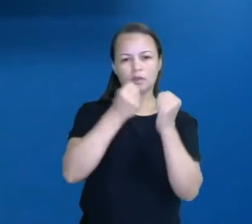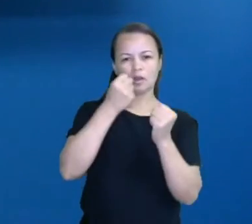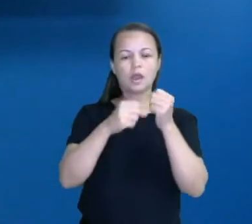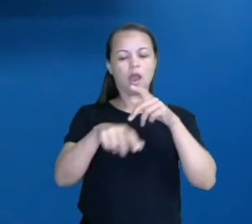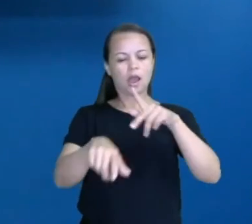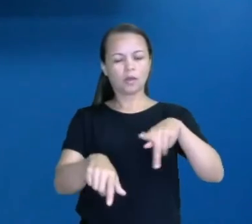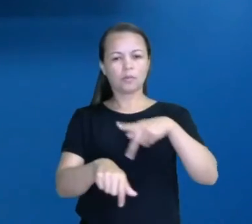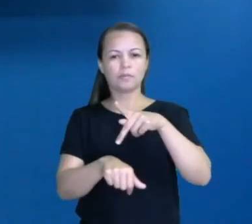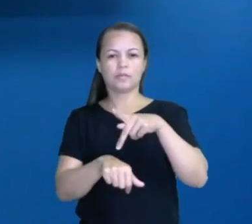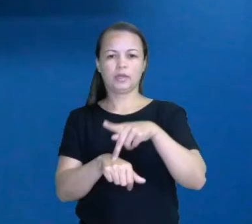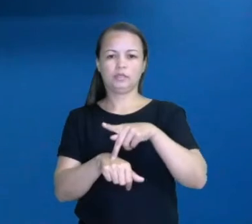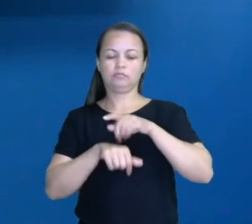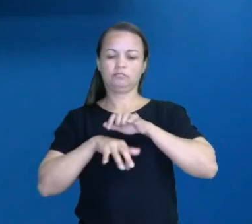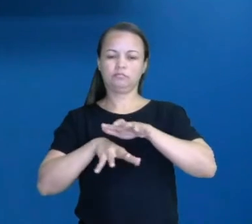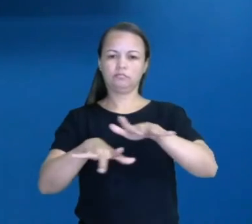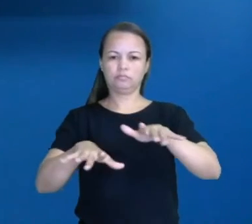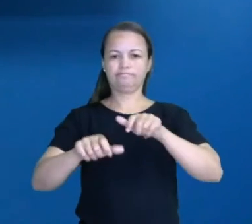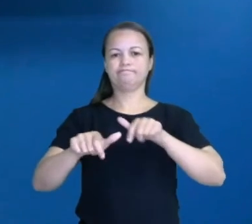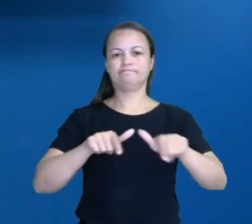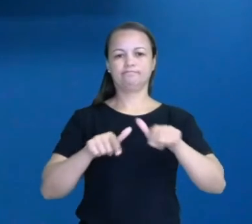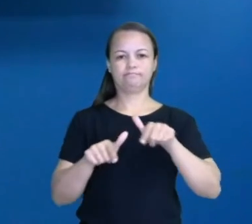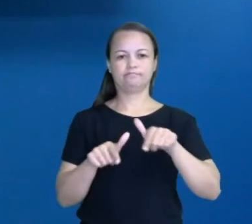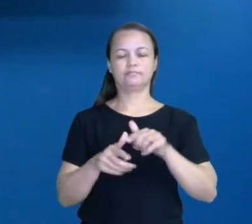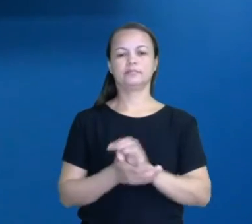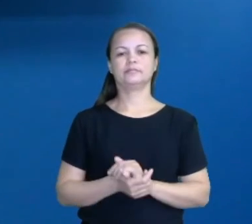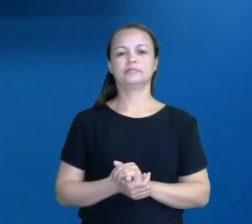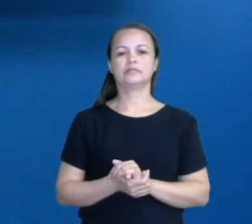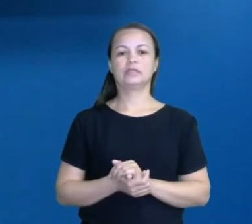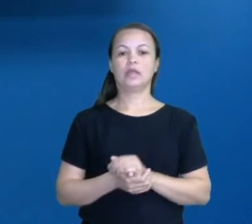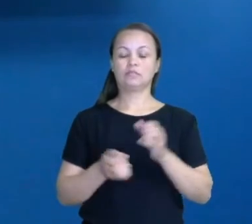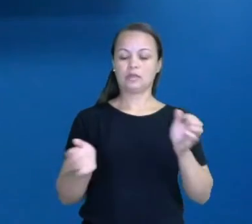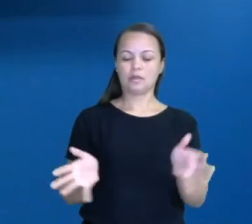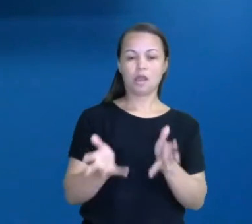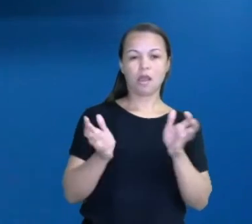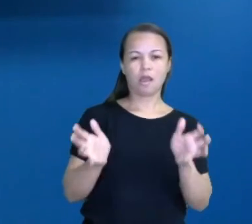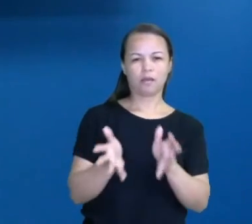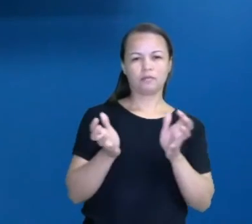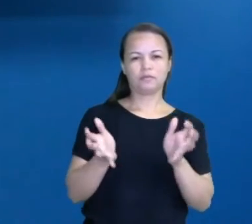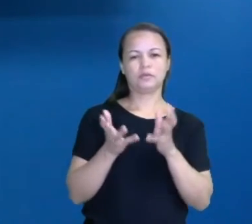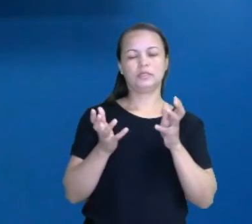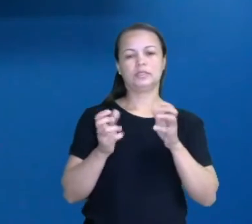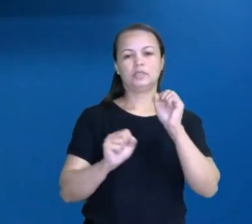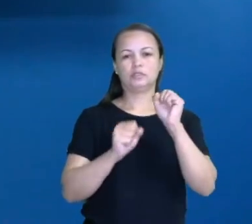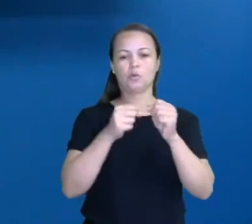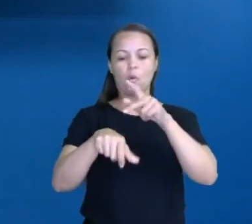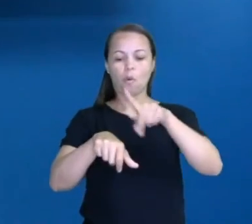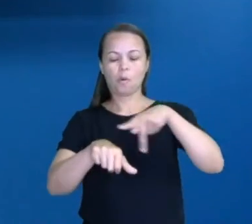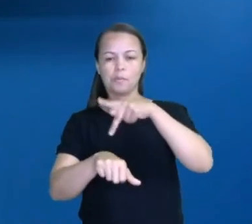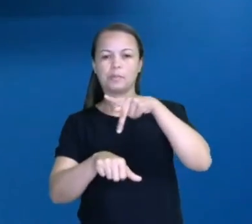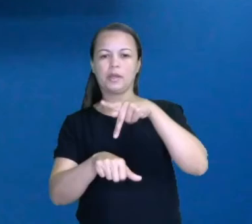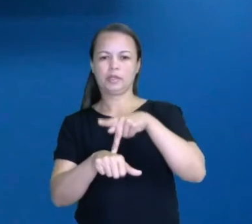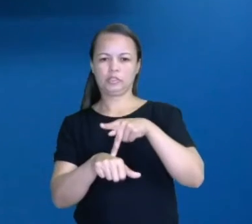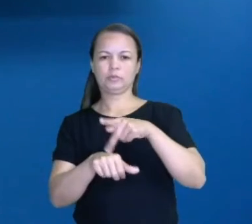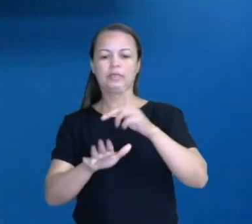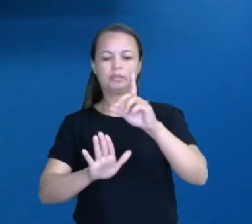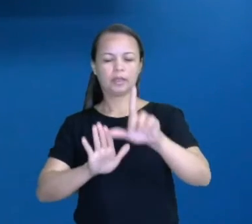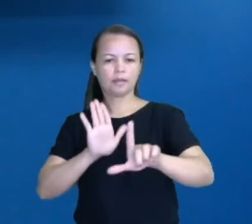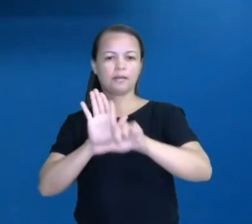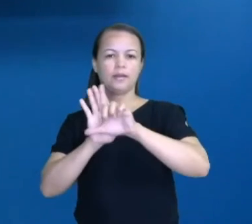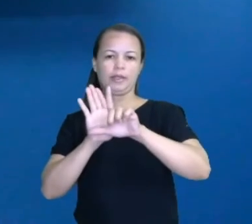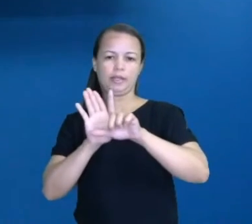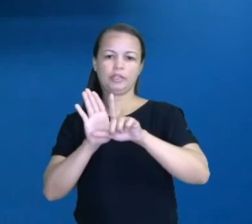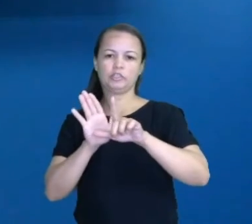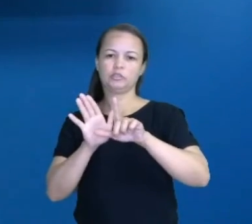país onde há desemprego, né? E lá você acaba influenciando esse país para que ele adote leis trabalhistas menos